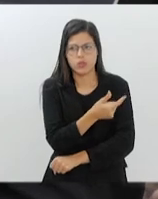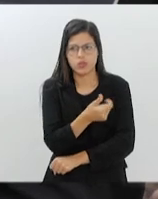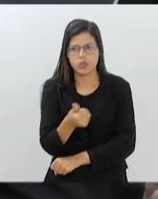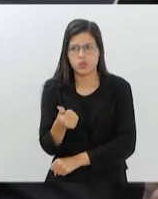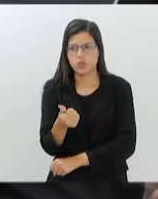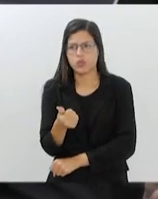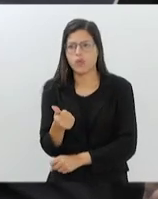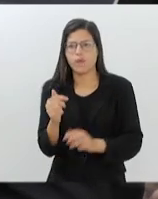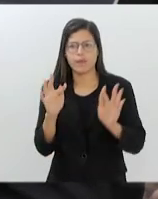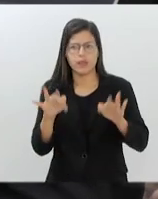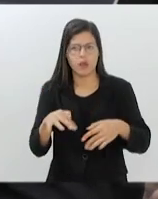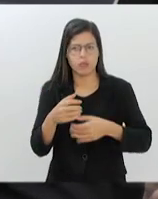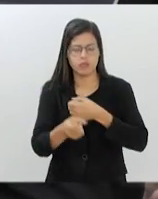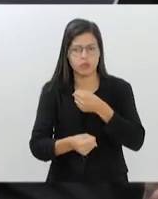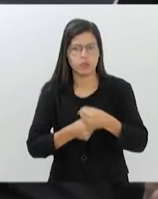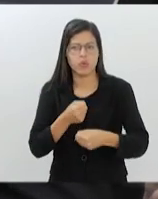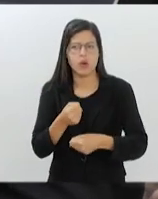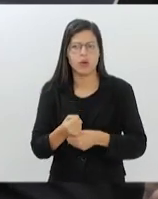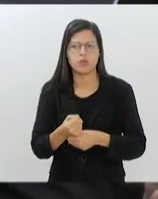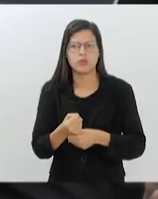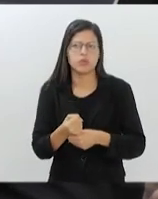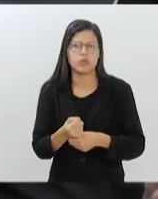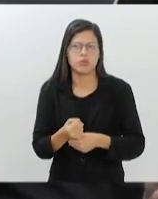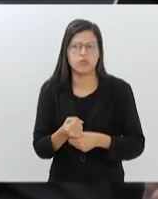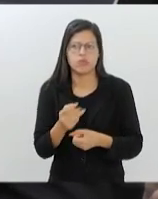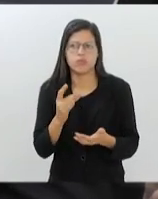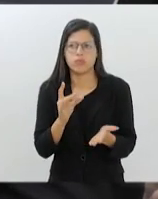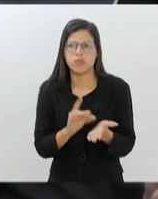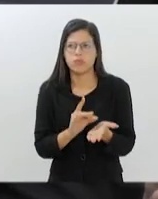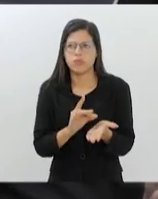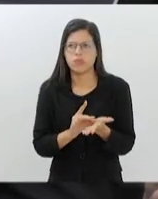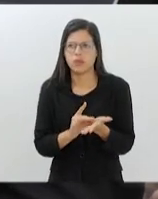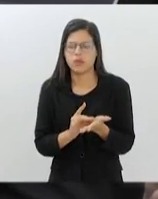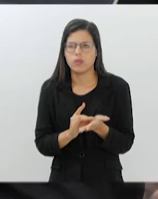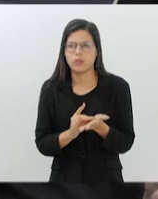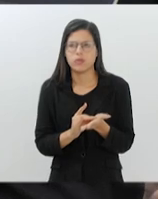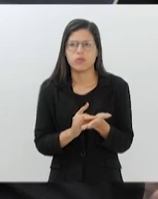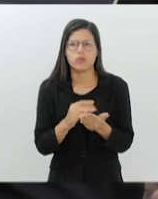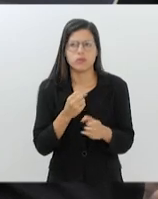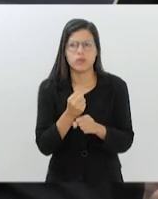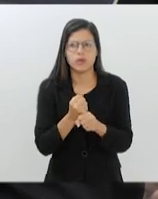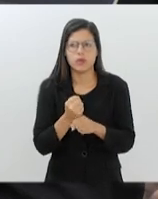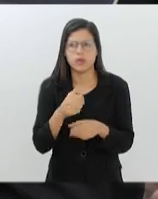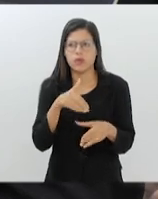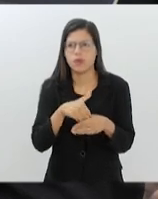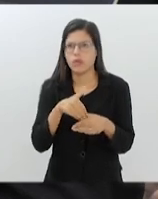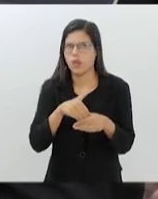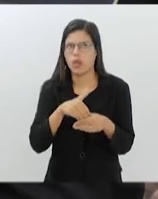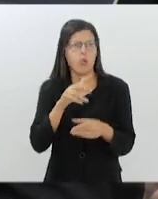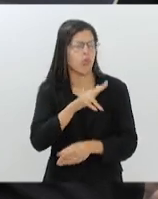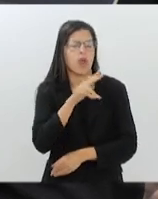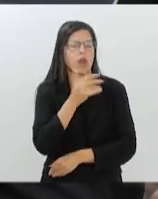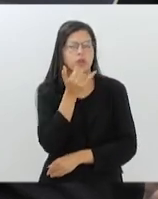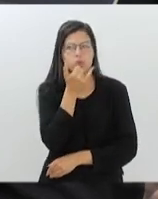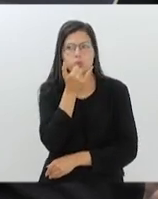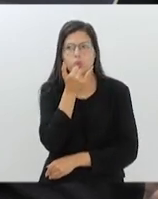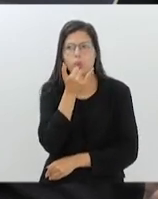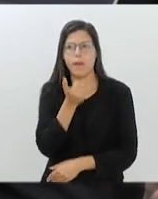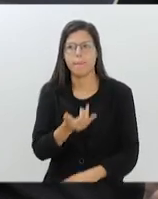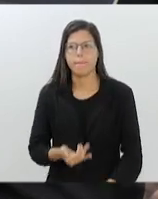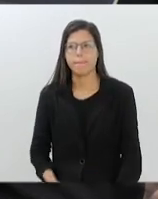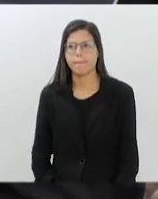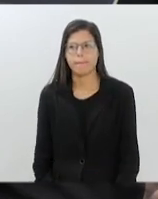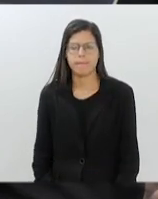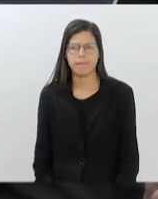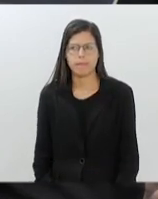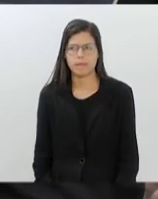finalzinho do ano uhum na verdade e foi ano eleitoral Se não me engano não não era ano eleitoral desculpa eh